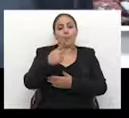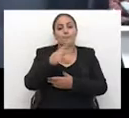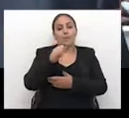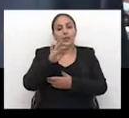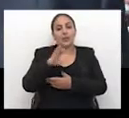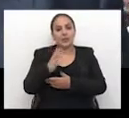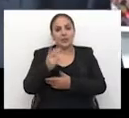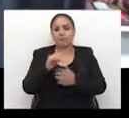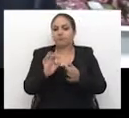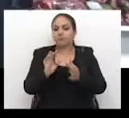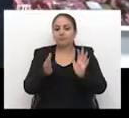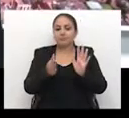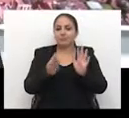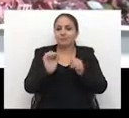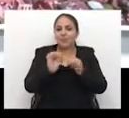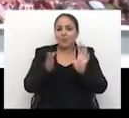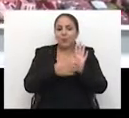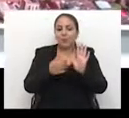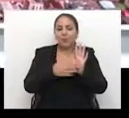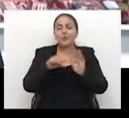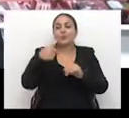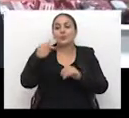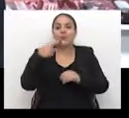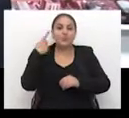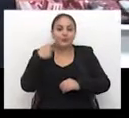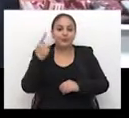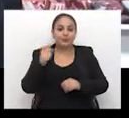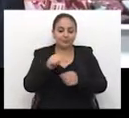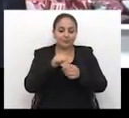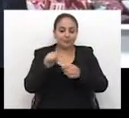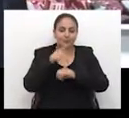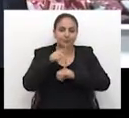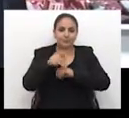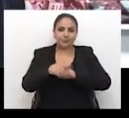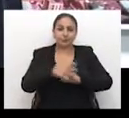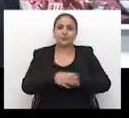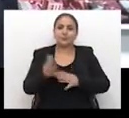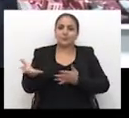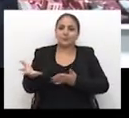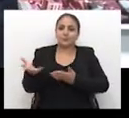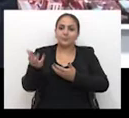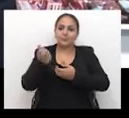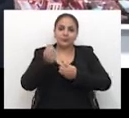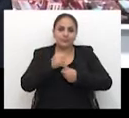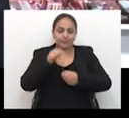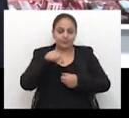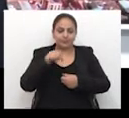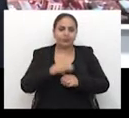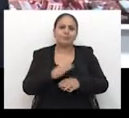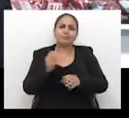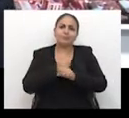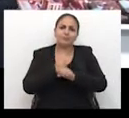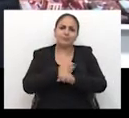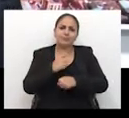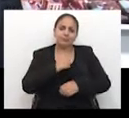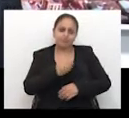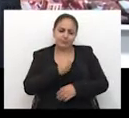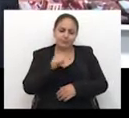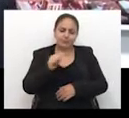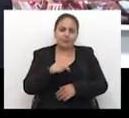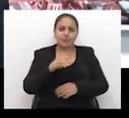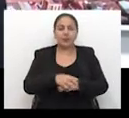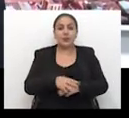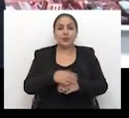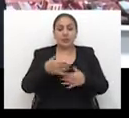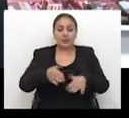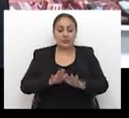o governador patrick pela proposição e também os demais vereadores na cidade de passo do que me acolheu na que eu tô aqui há muito tempo